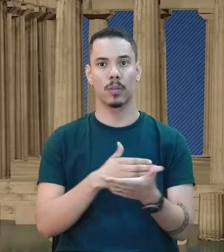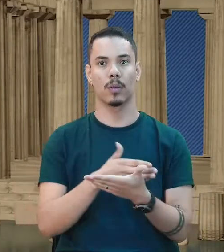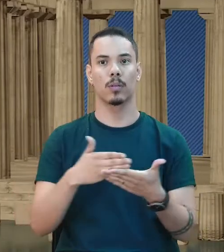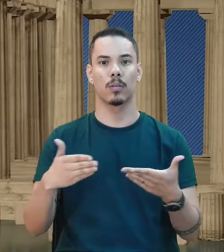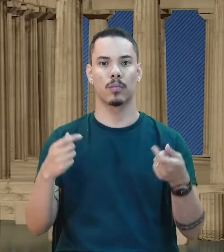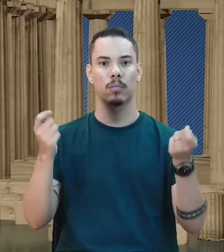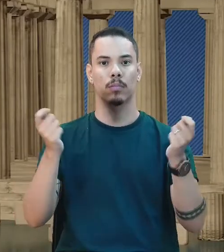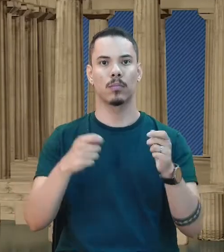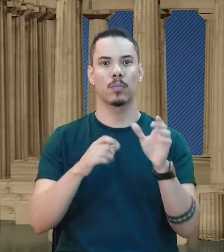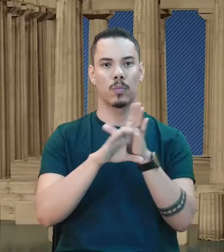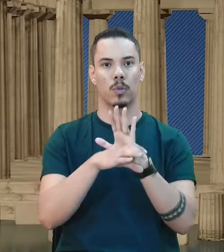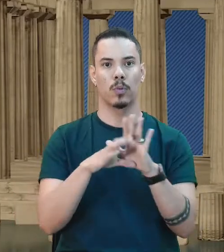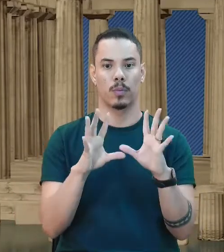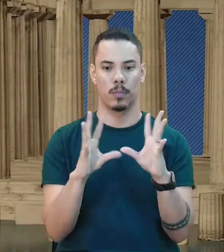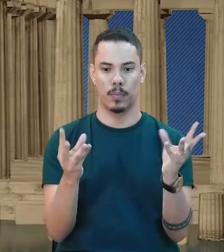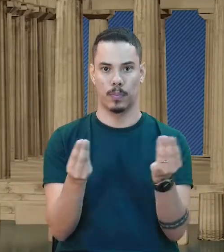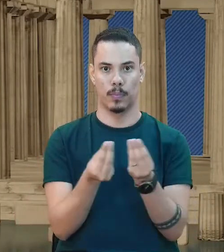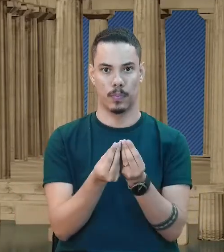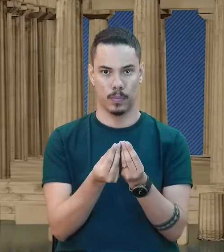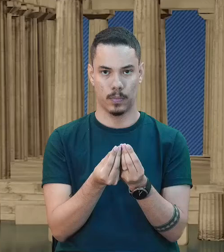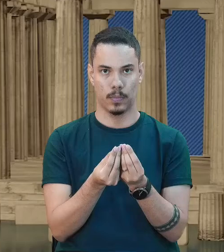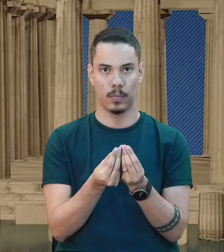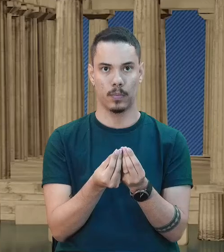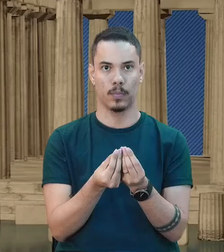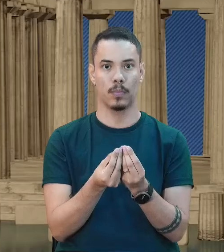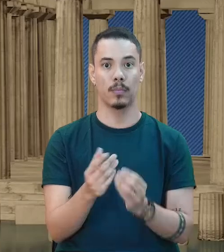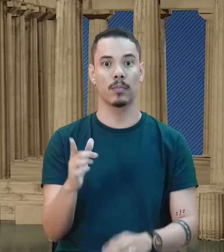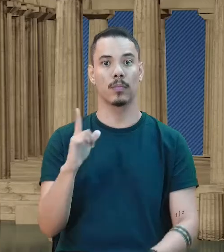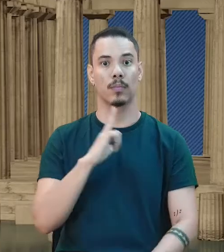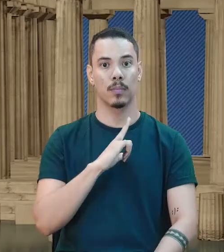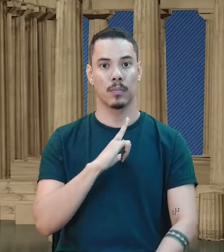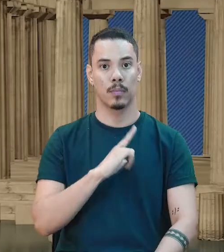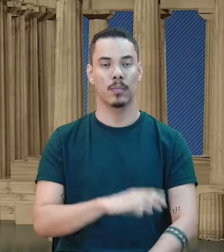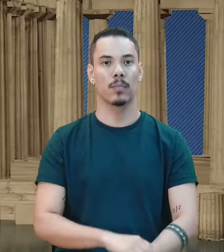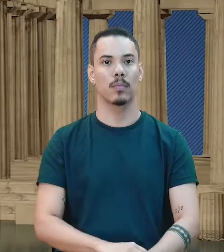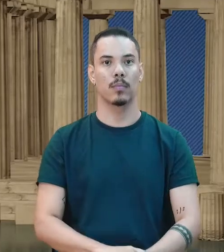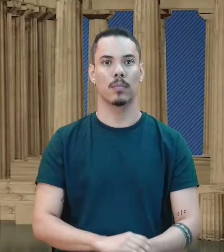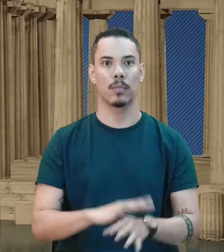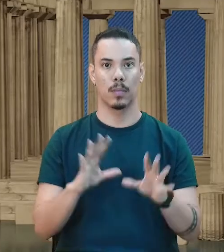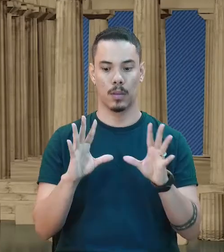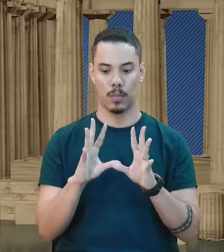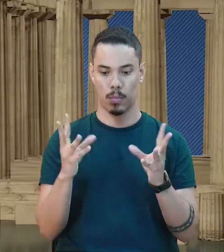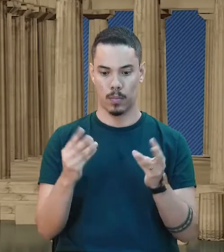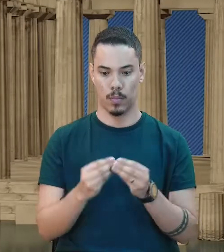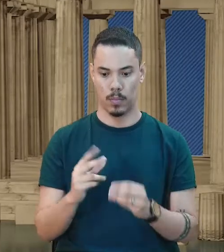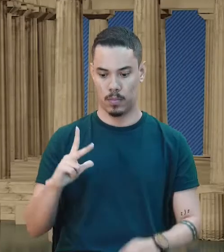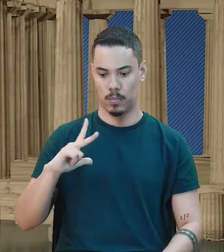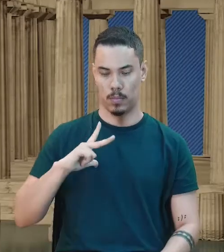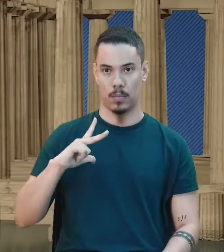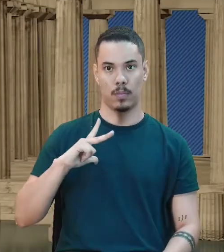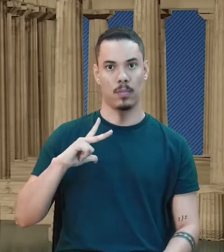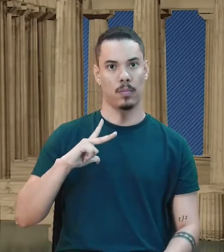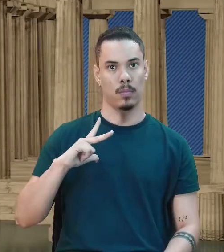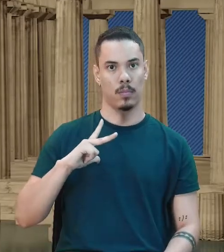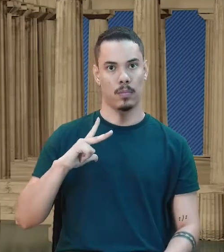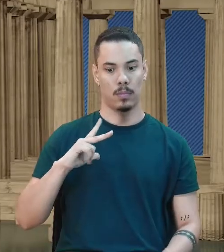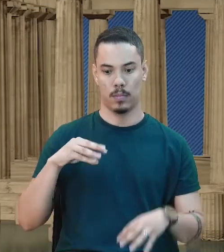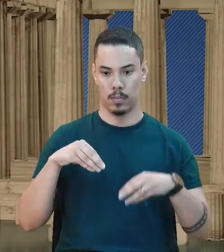conceito da propriedade. Ter uma propriedade privada,